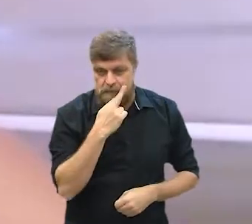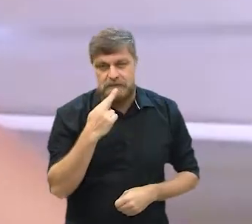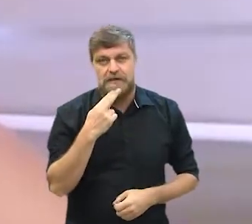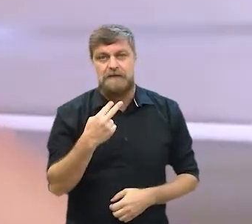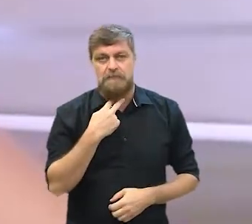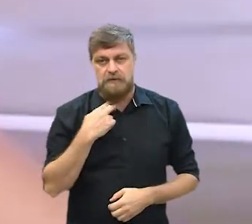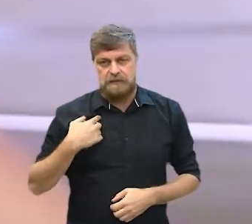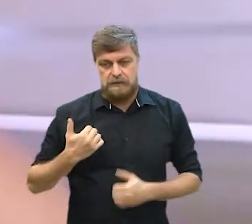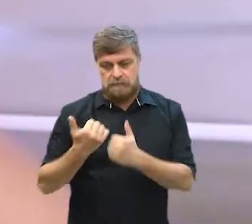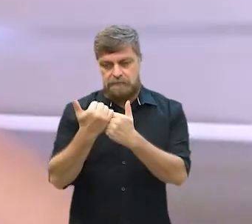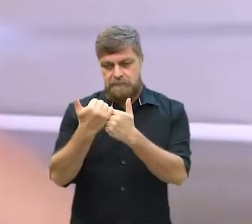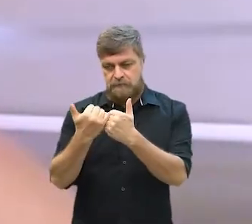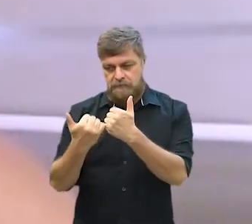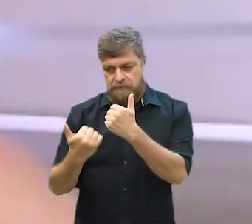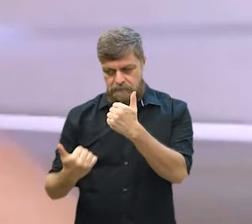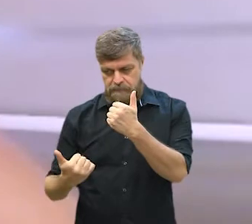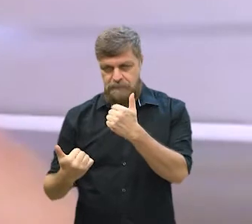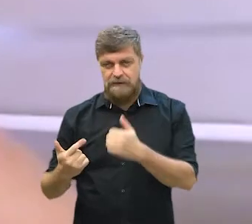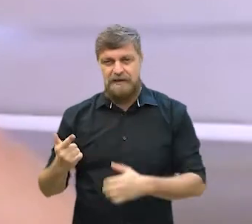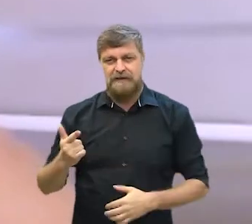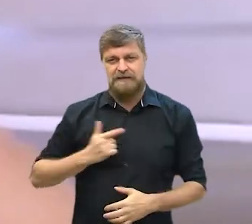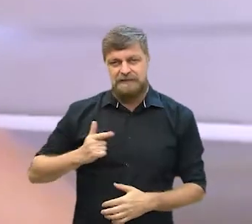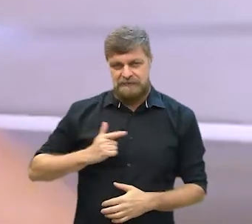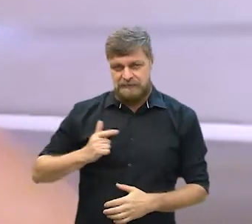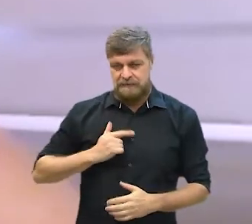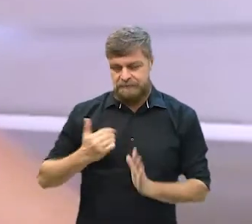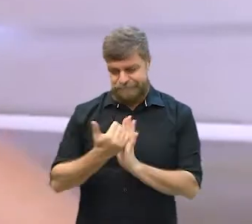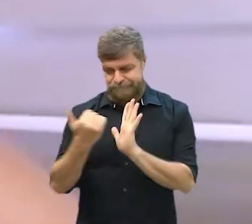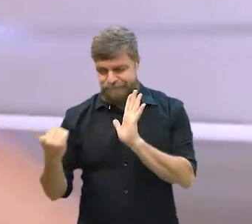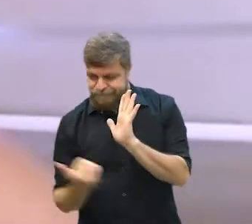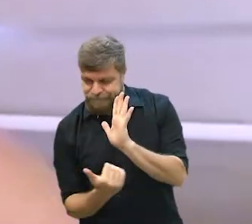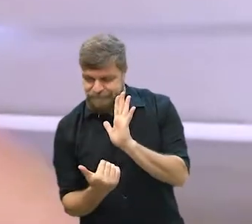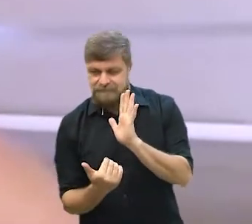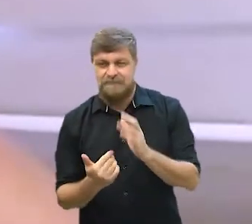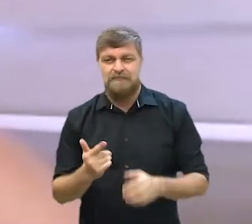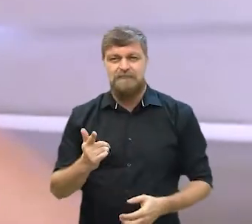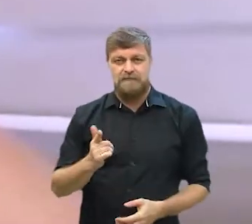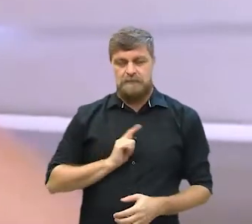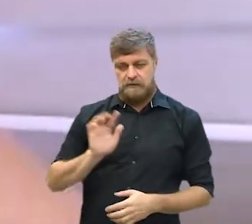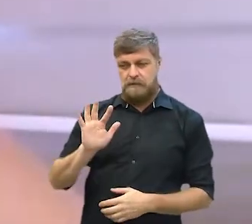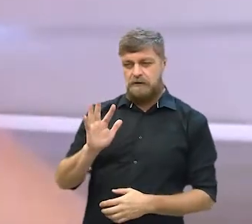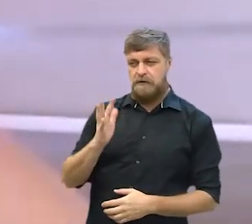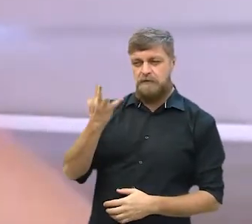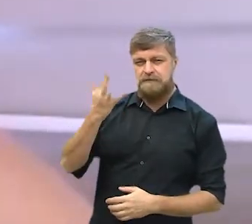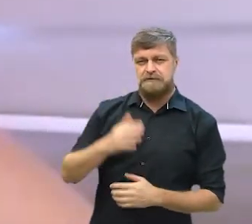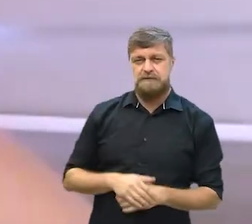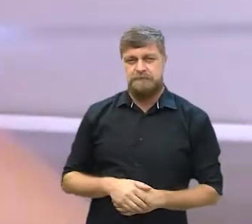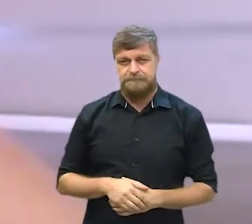o nosso movimento caiu bastante. Foi uma queda bem grande.